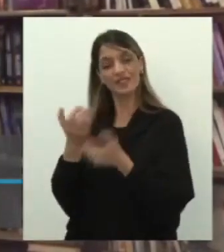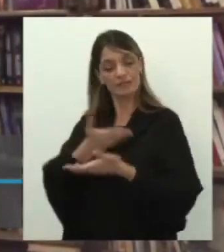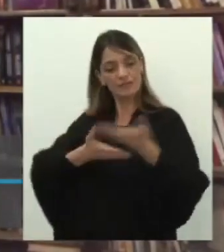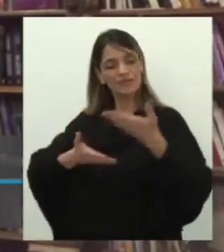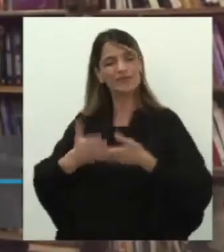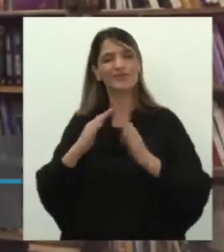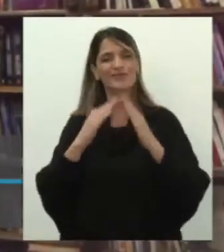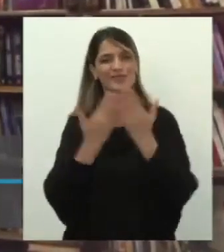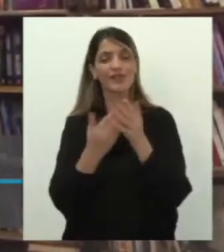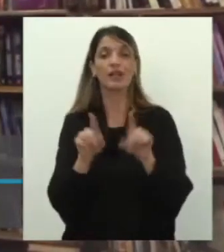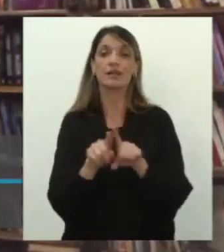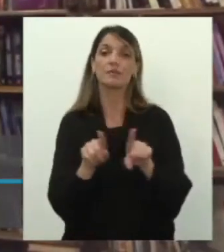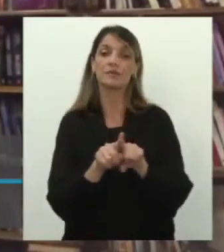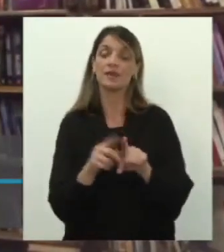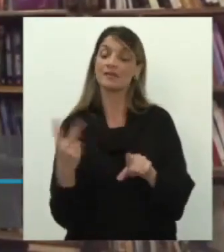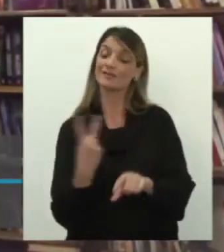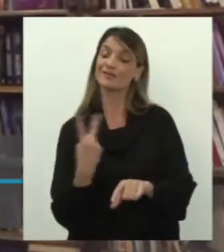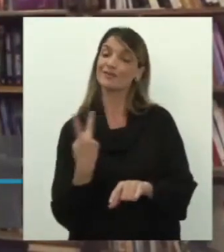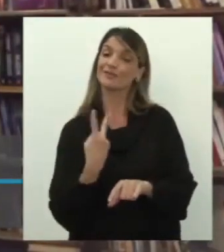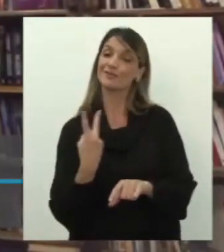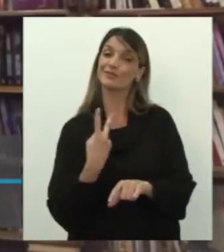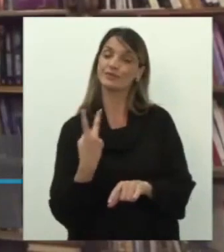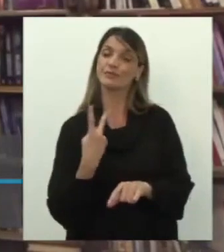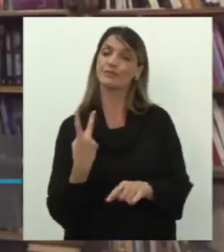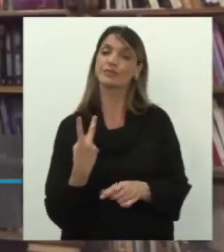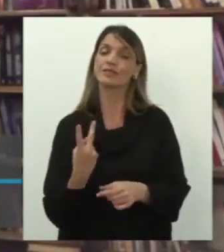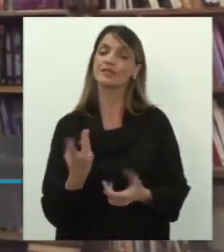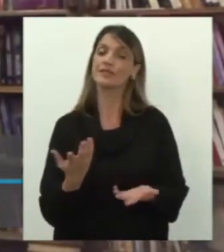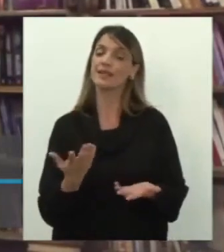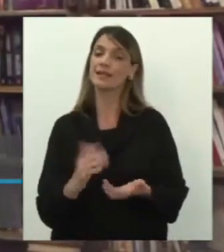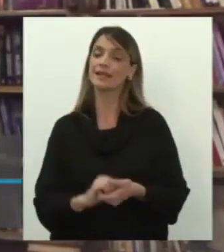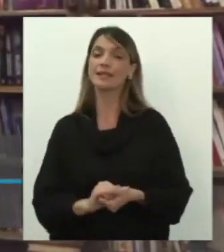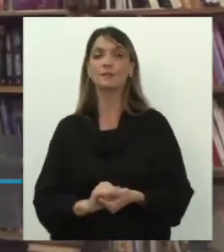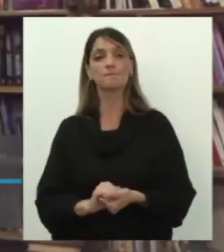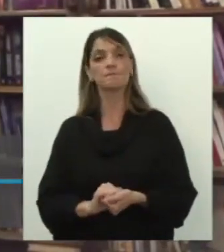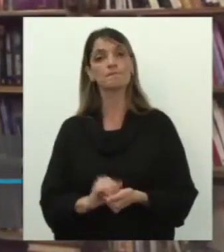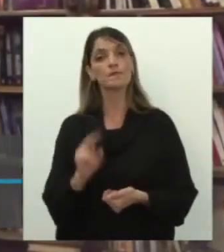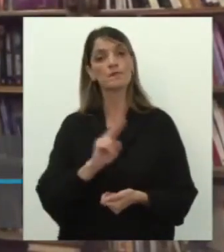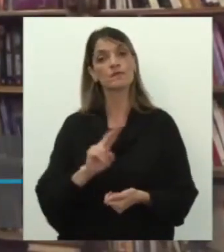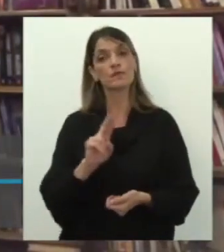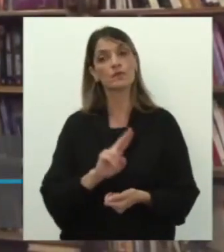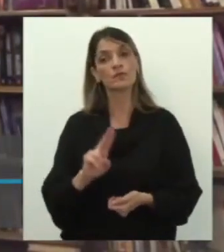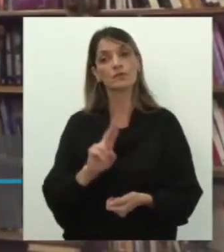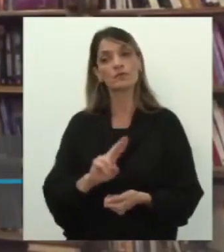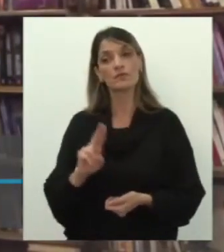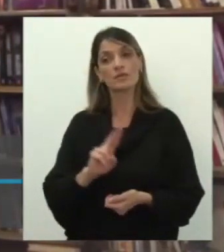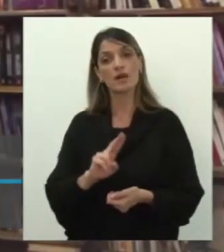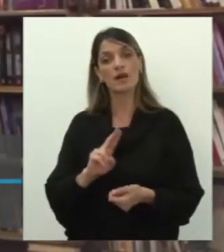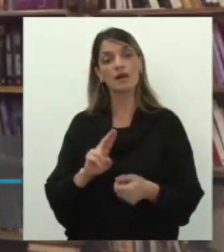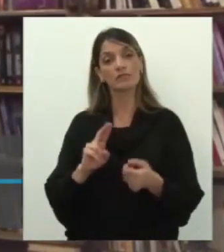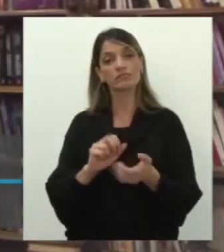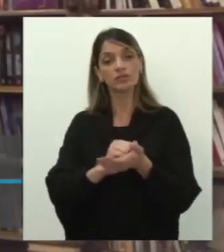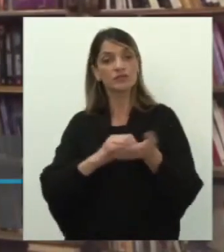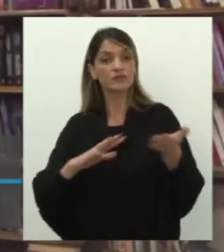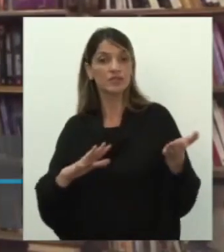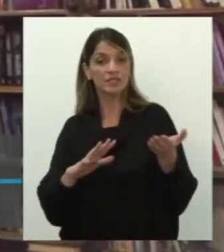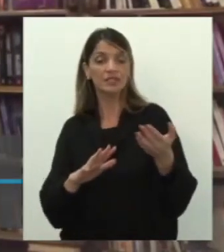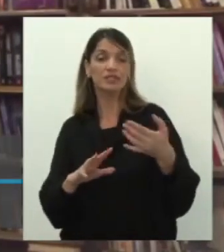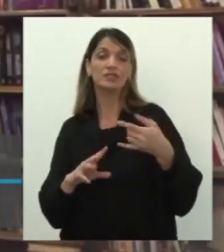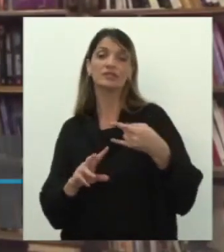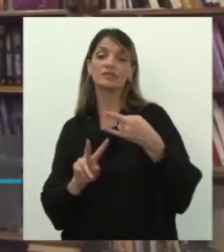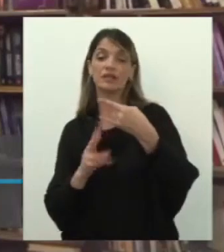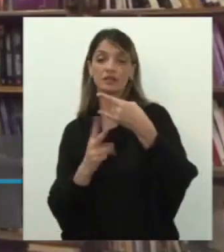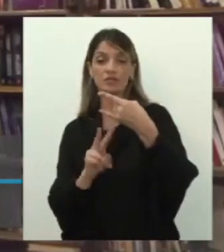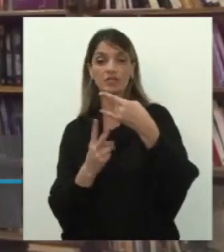da escola, nós passamos a fazer e trocar as atividades pelo Teams. Então